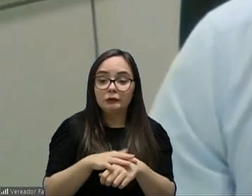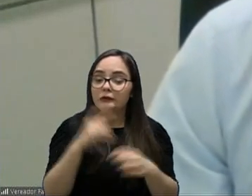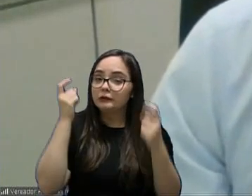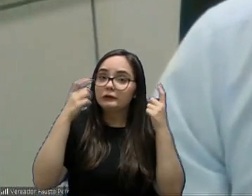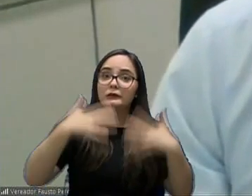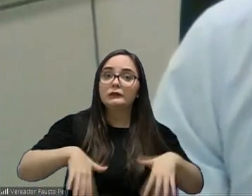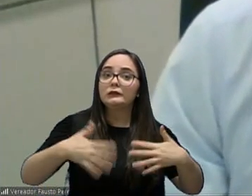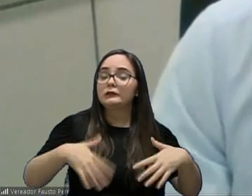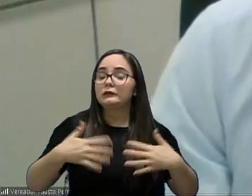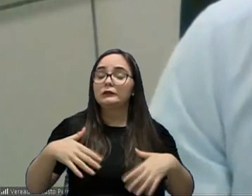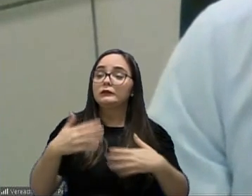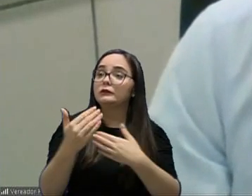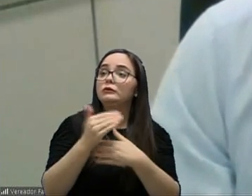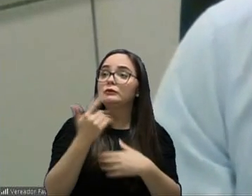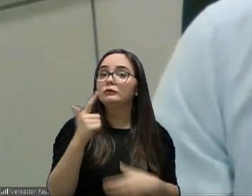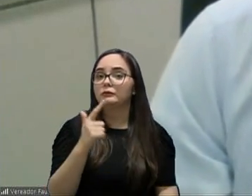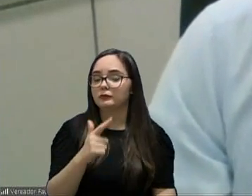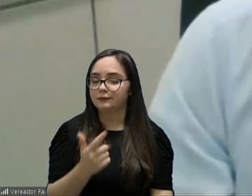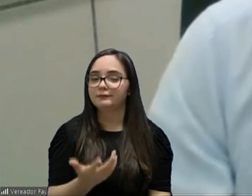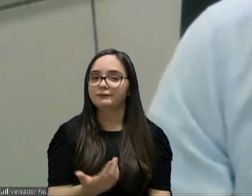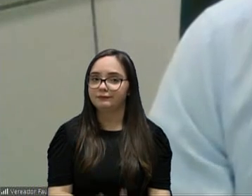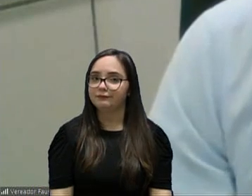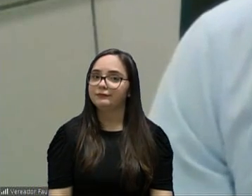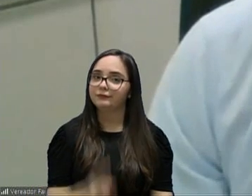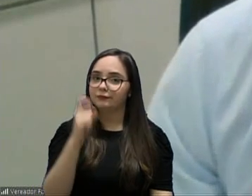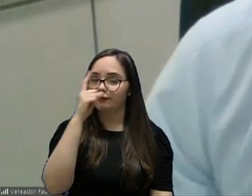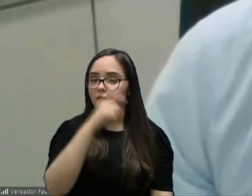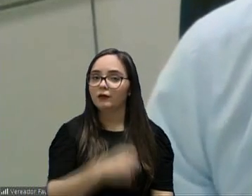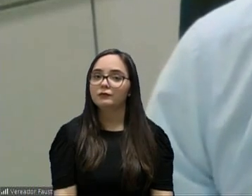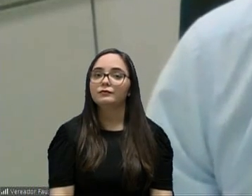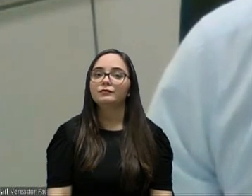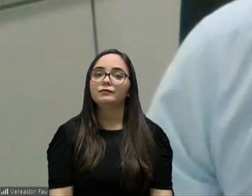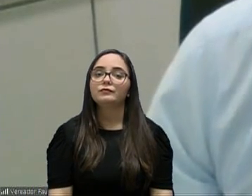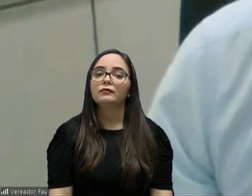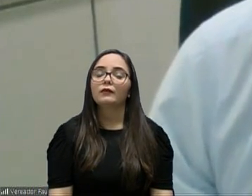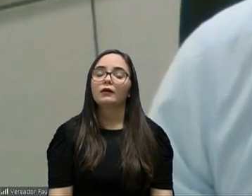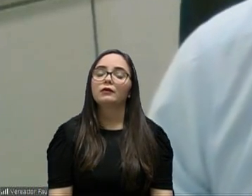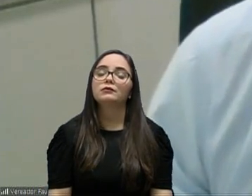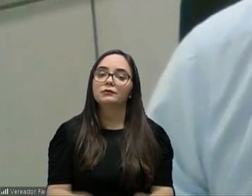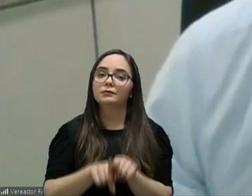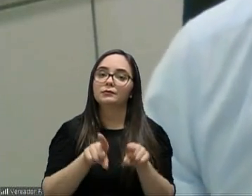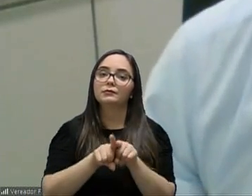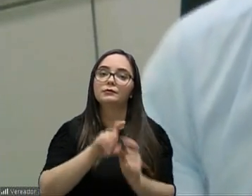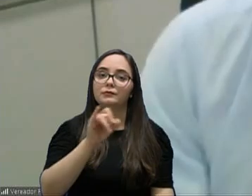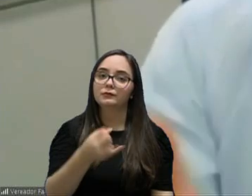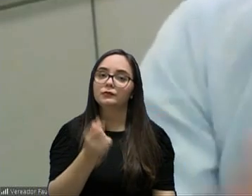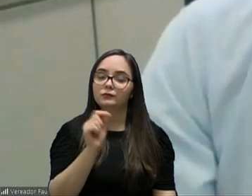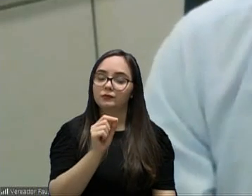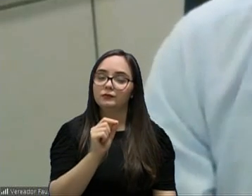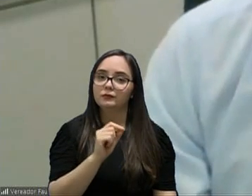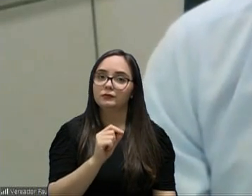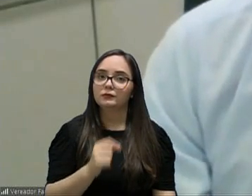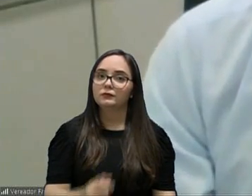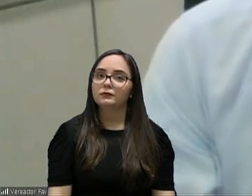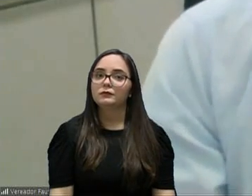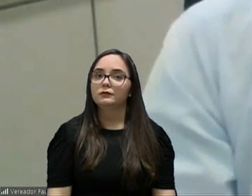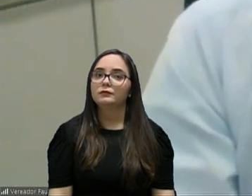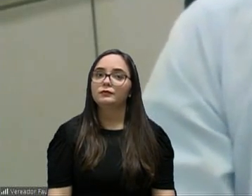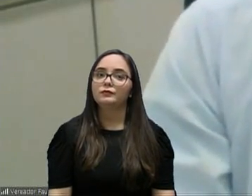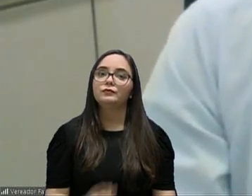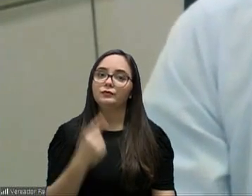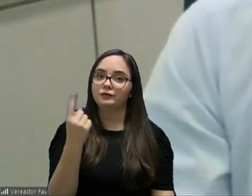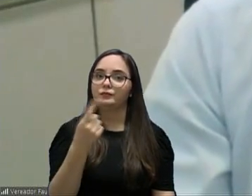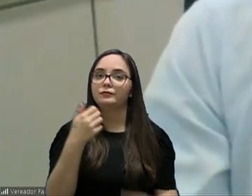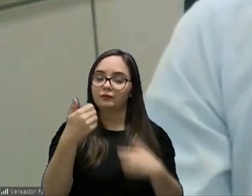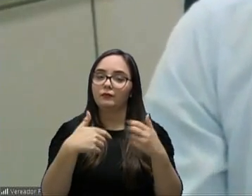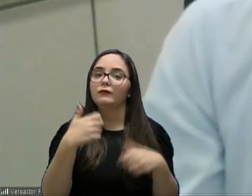aí nessas duas fundações em Sorocaba, tá? Muito importante. Eu quero também aproveitar, senhor presidente, falar que nós estávamos